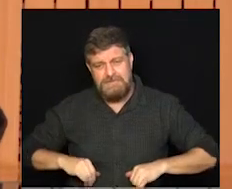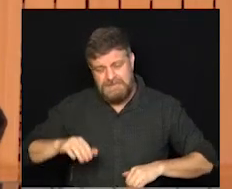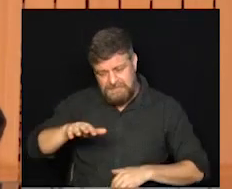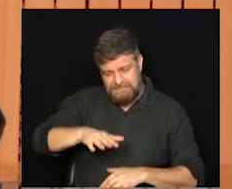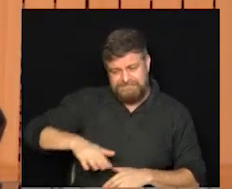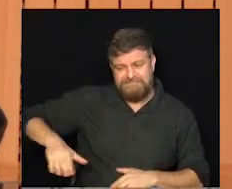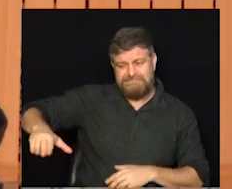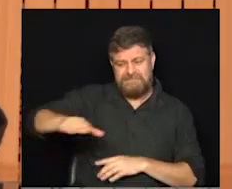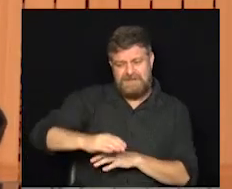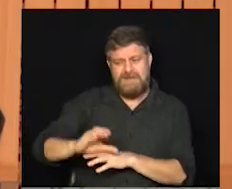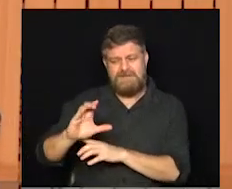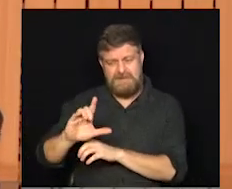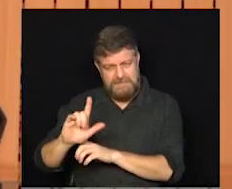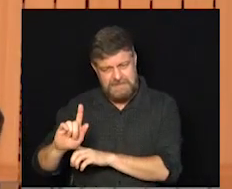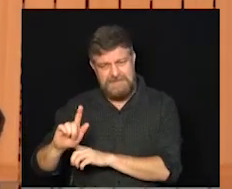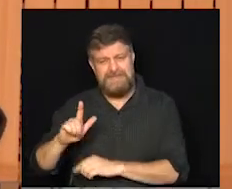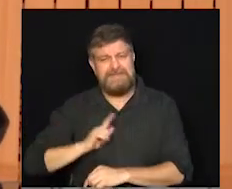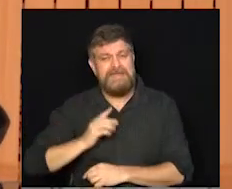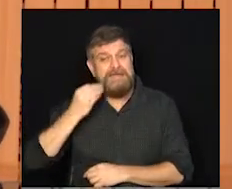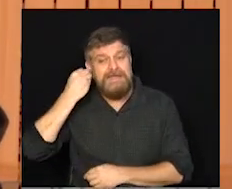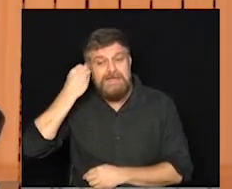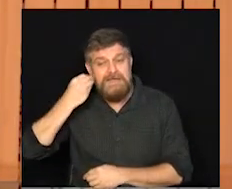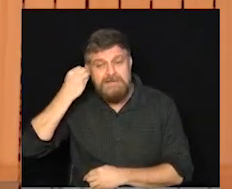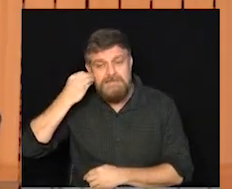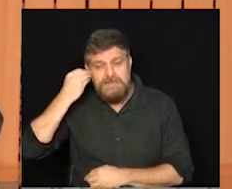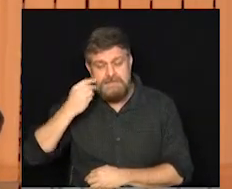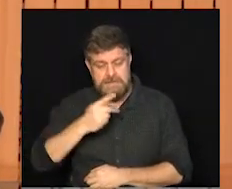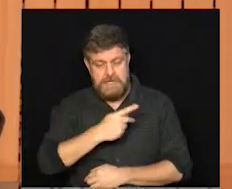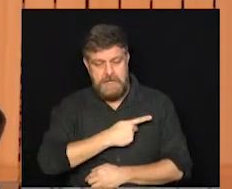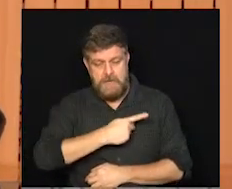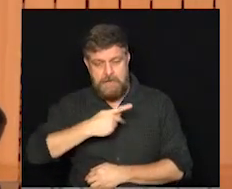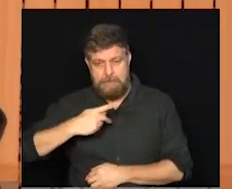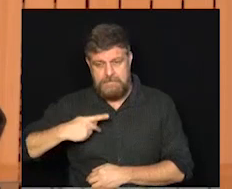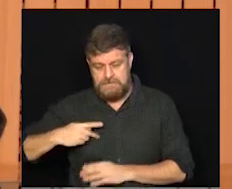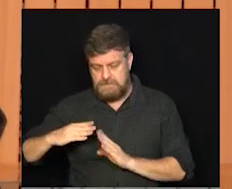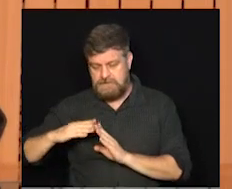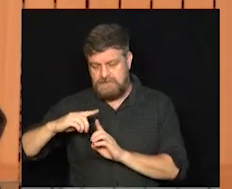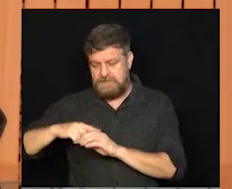Grande. Então, muito obrigado, pastor Valdé, o senhor tem a palavra por até 15 minutos.